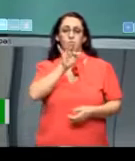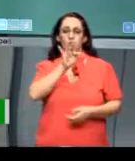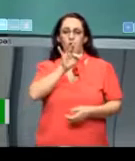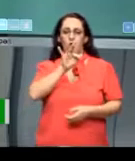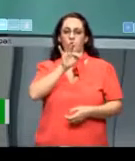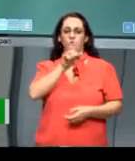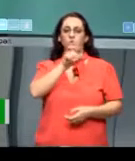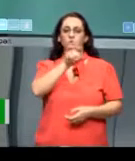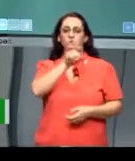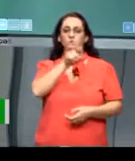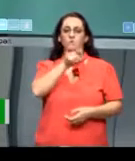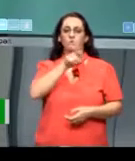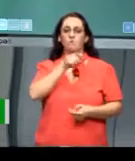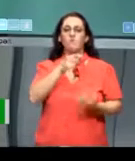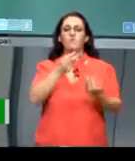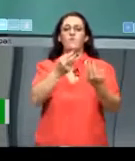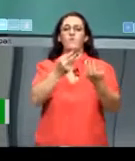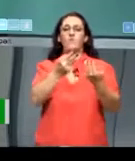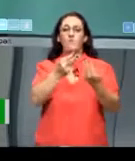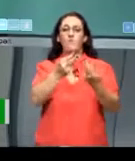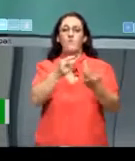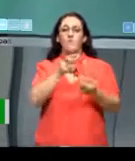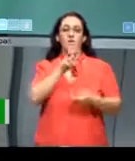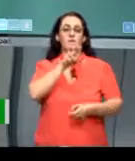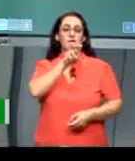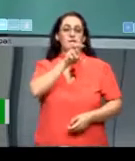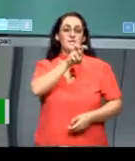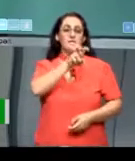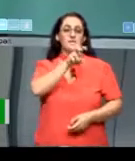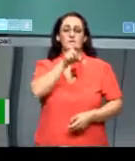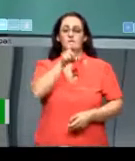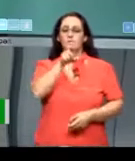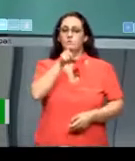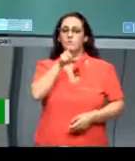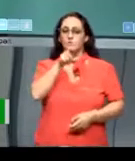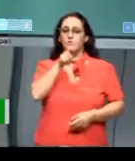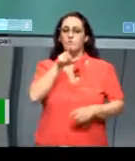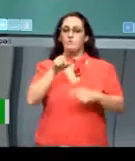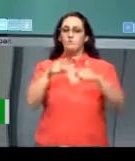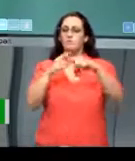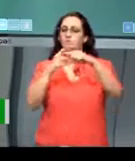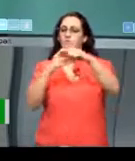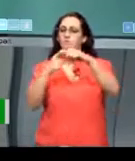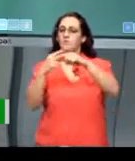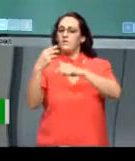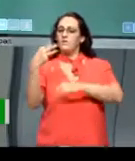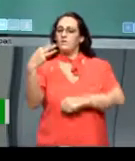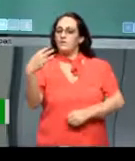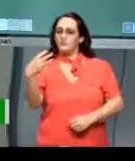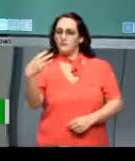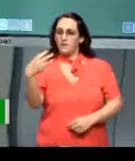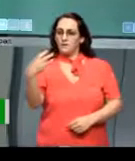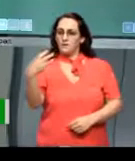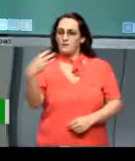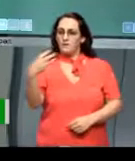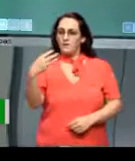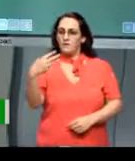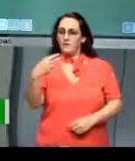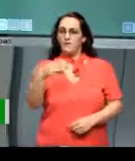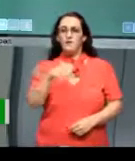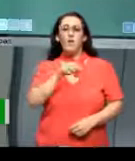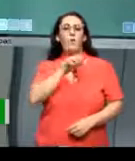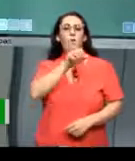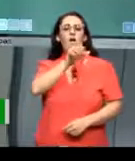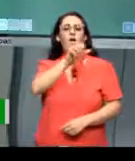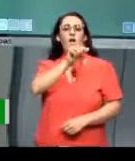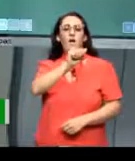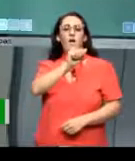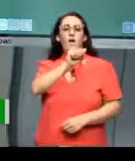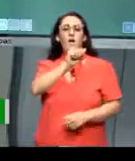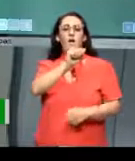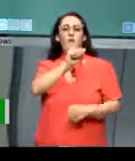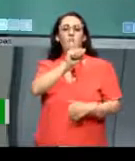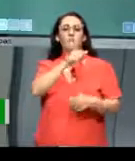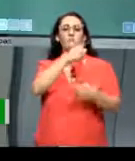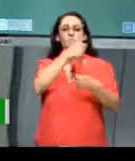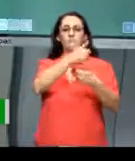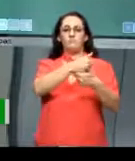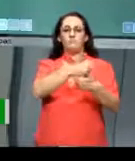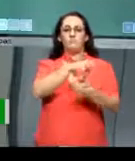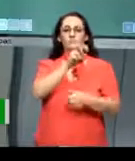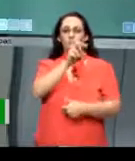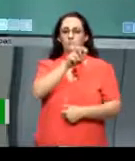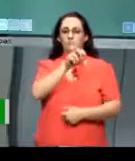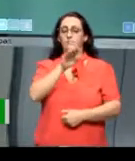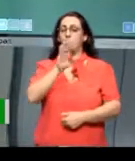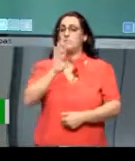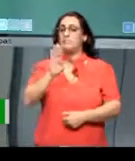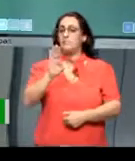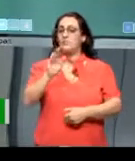x igual a 5x mais 3. O a é 5 e o b é 3. E vamos